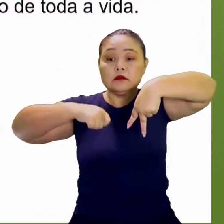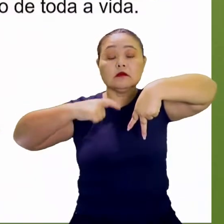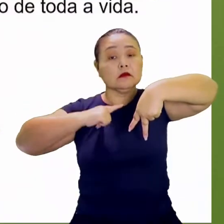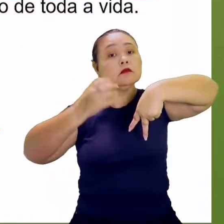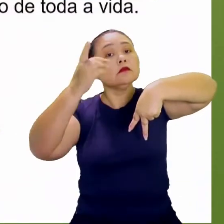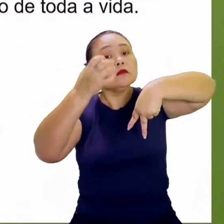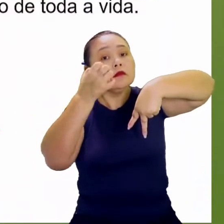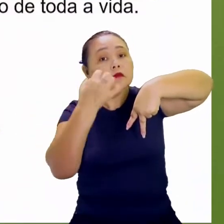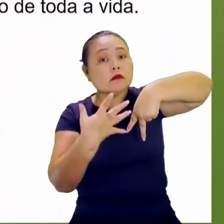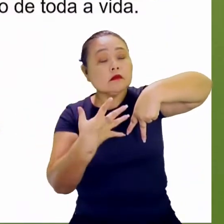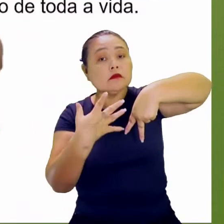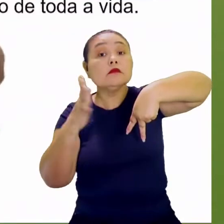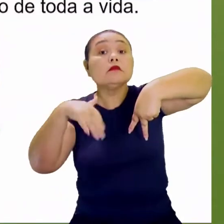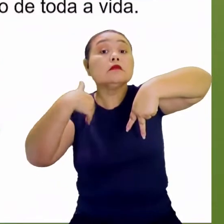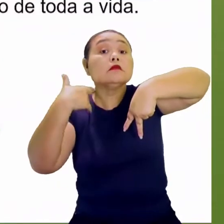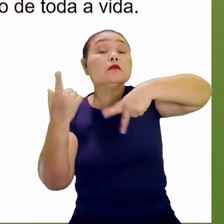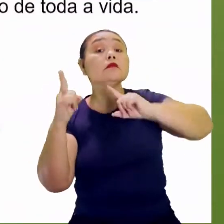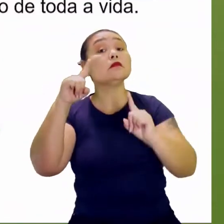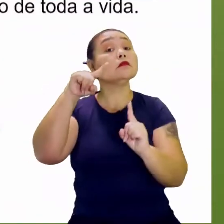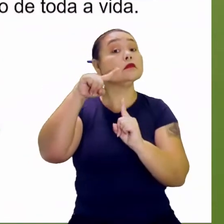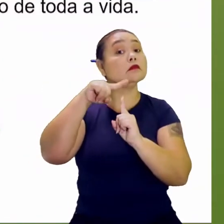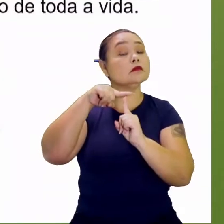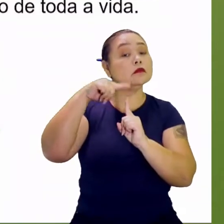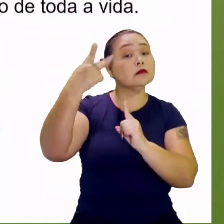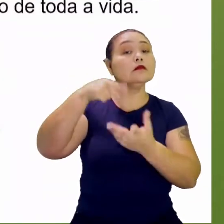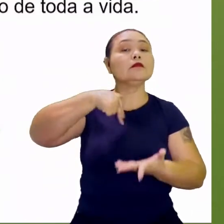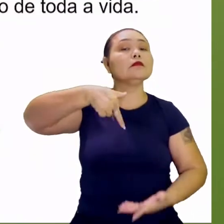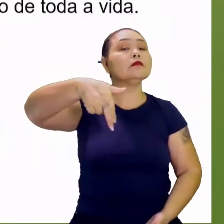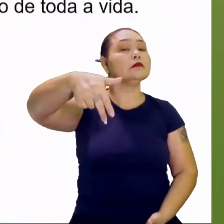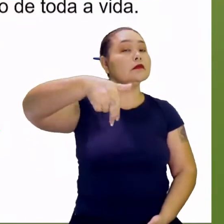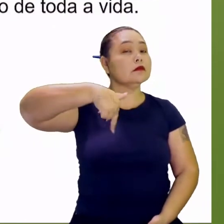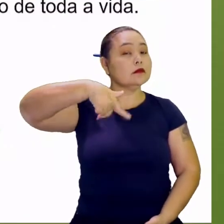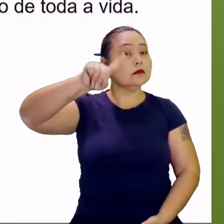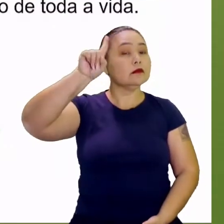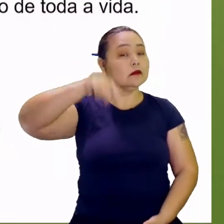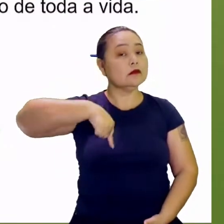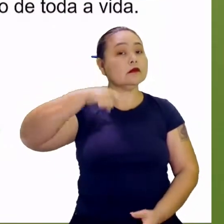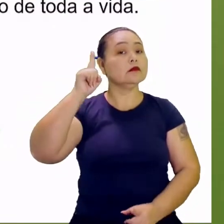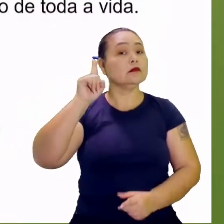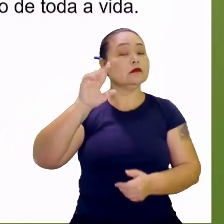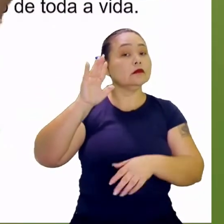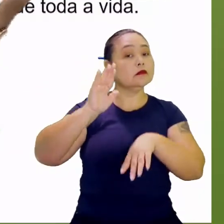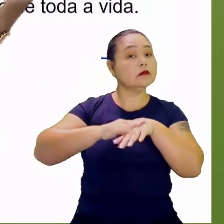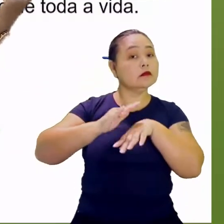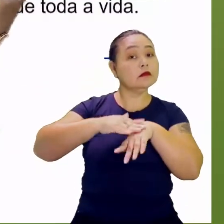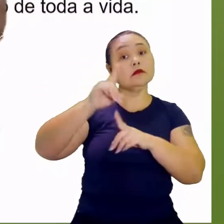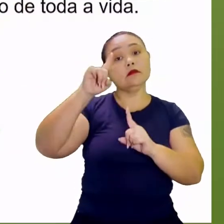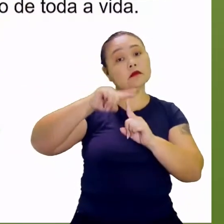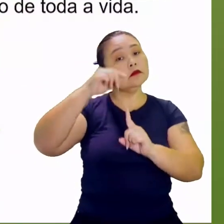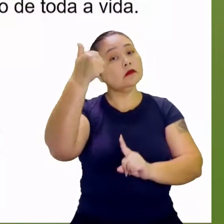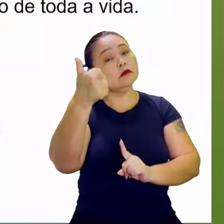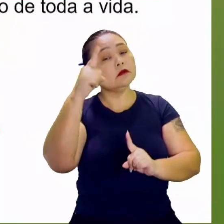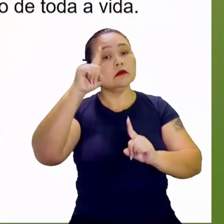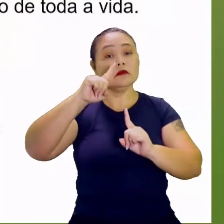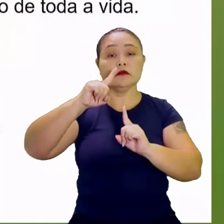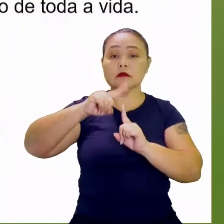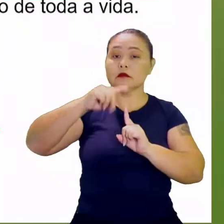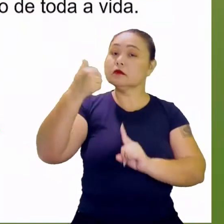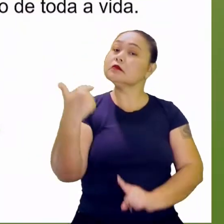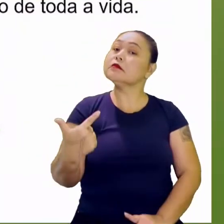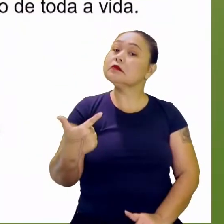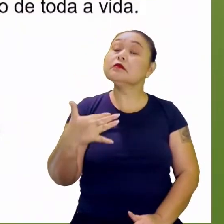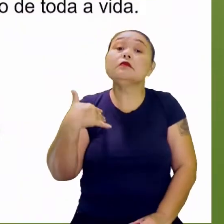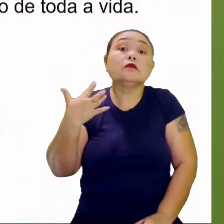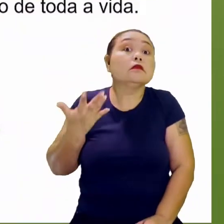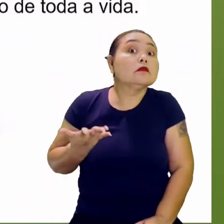muito boa. Qual será o tipo de fibra do maratonista? Será que ele tem predominância tipo 1 ou ele tem predominância tipo